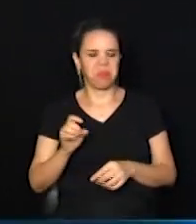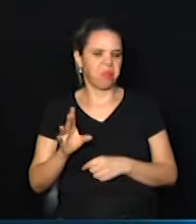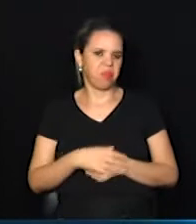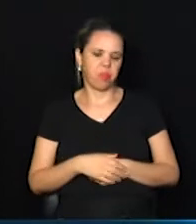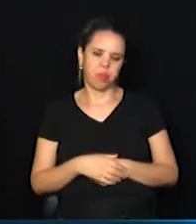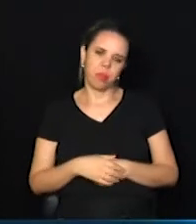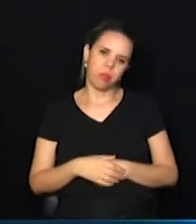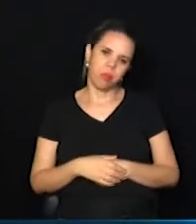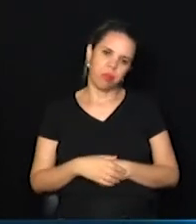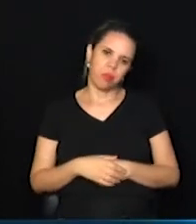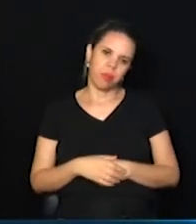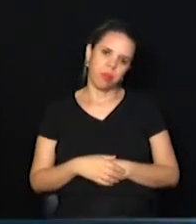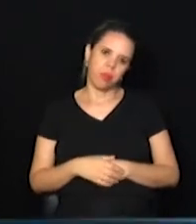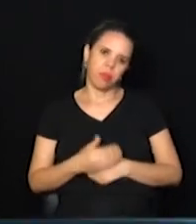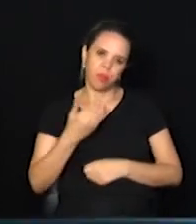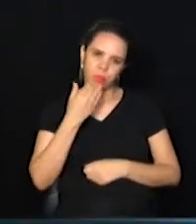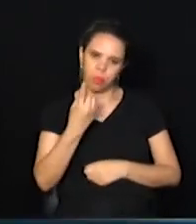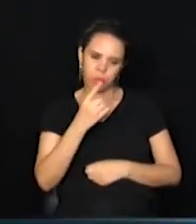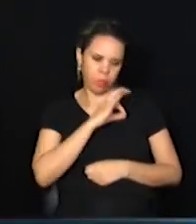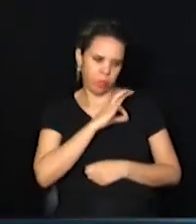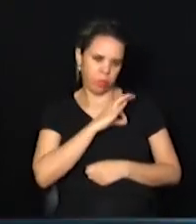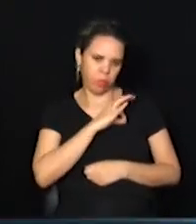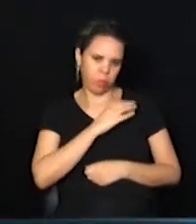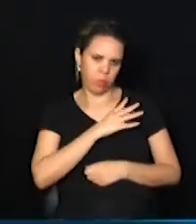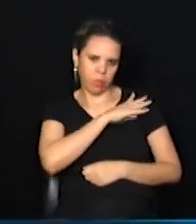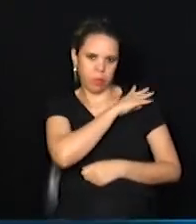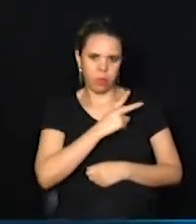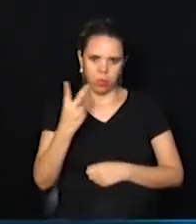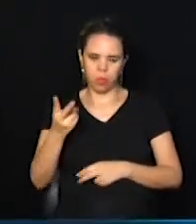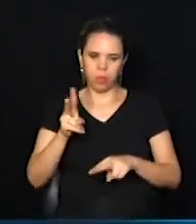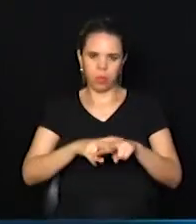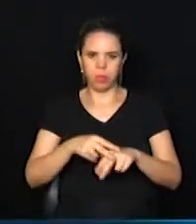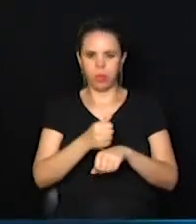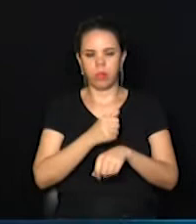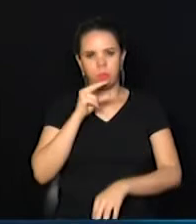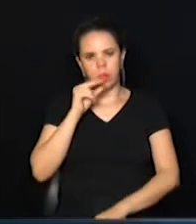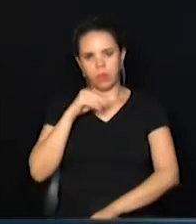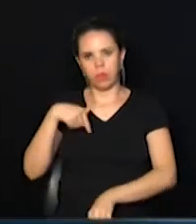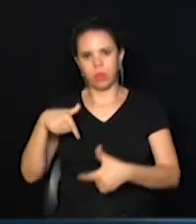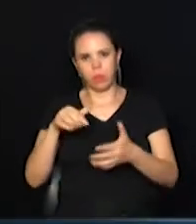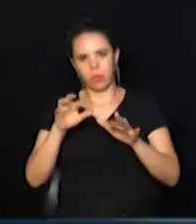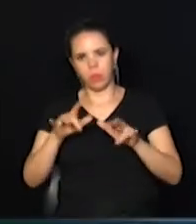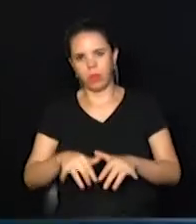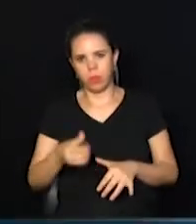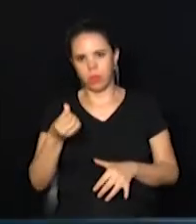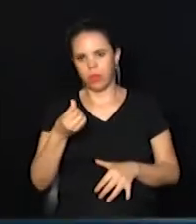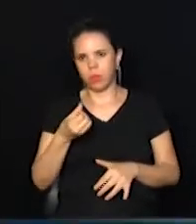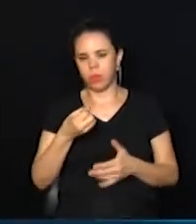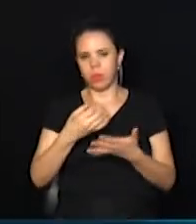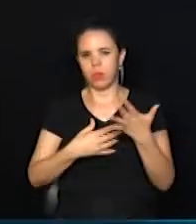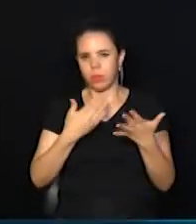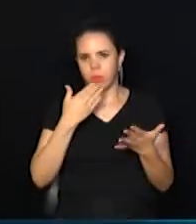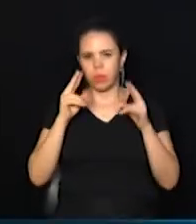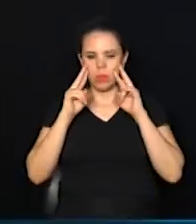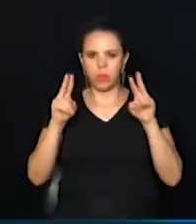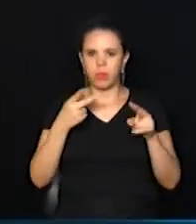que foi, na verdade, a indicação de um delegado, 2 carcereiros e um escrivão, que colheu de fato 6 depoimentos de pessoas